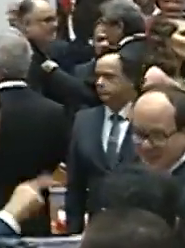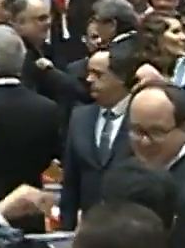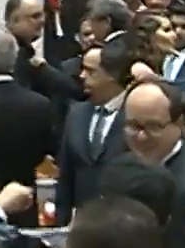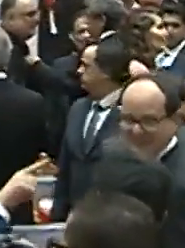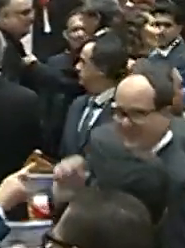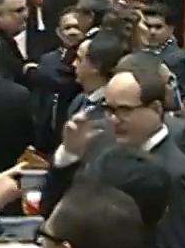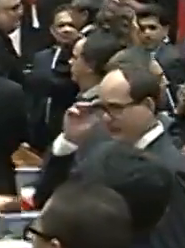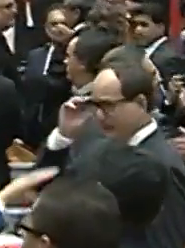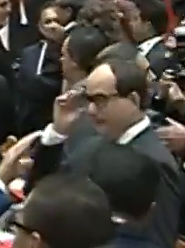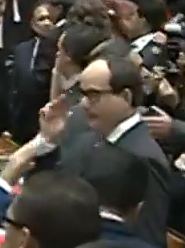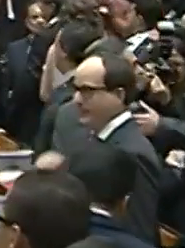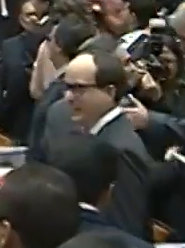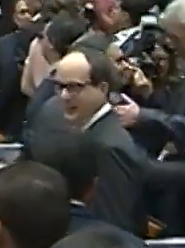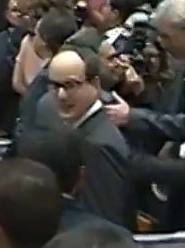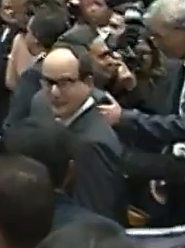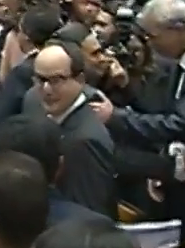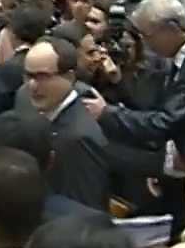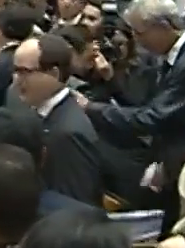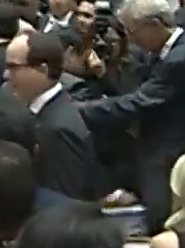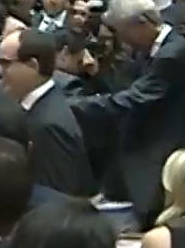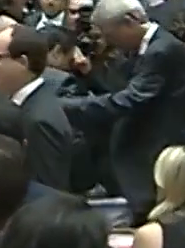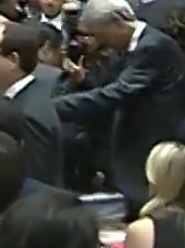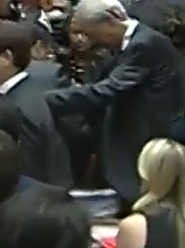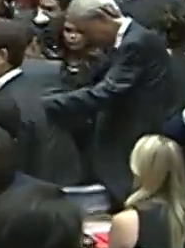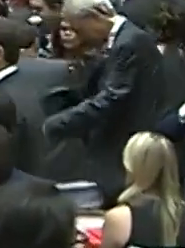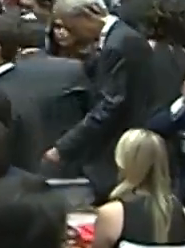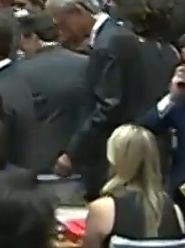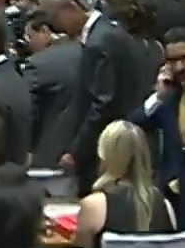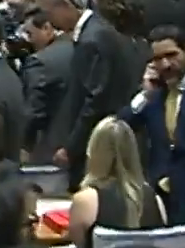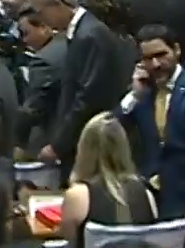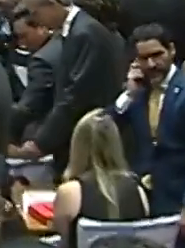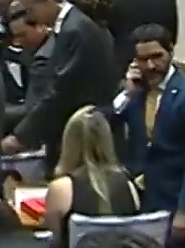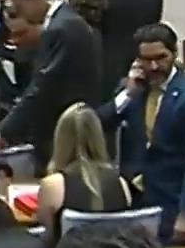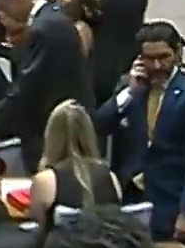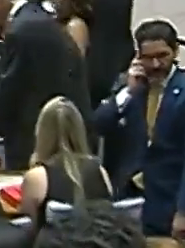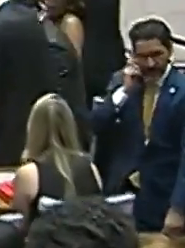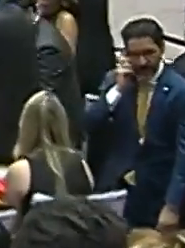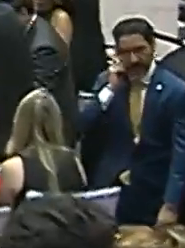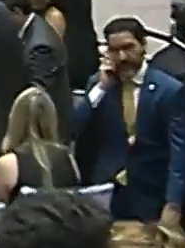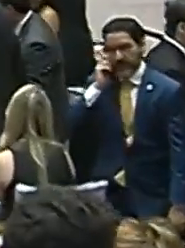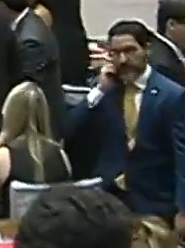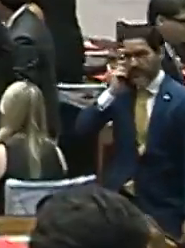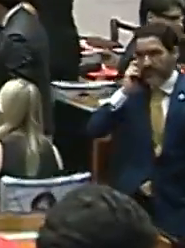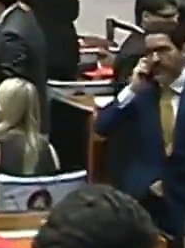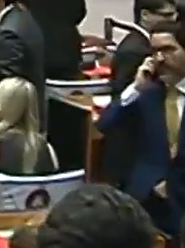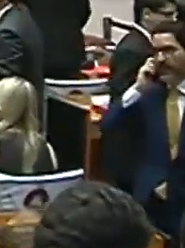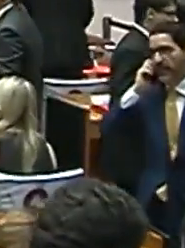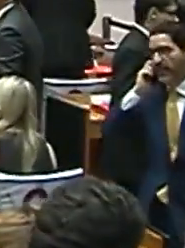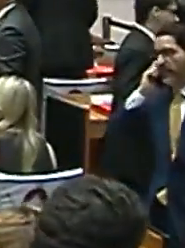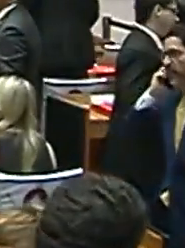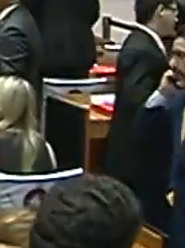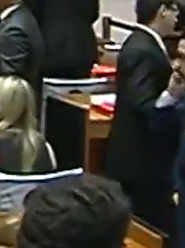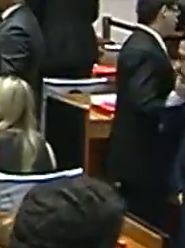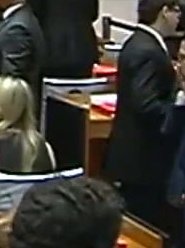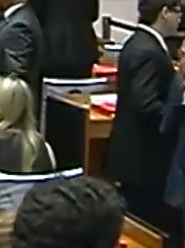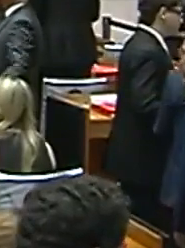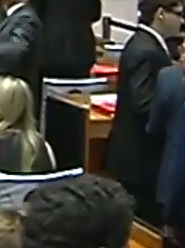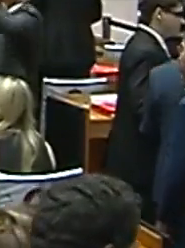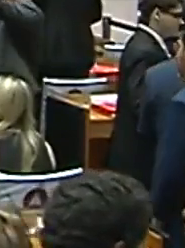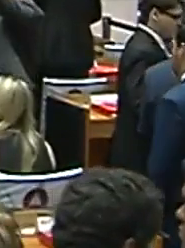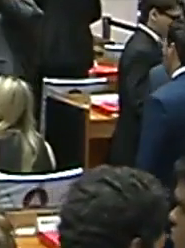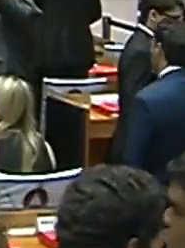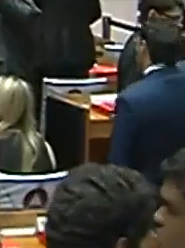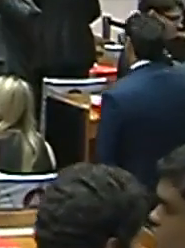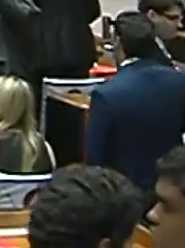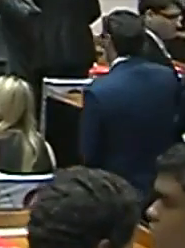aqui. Mas dessa vez o governador fez questão de estar aqui. Né? É uma sinalização clara que nós já comentamos